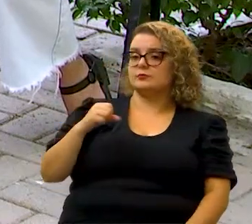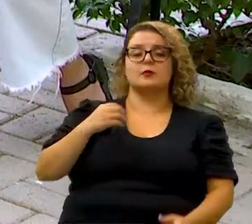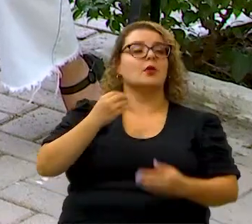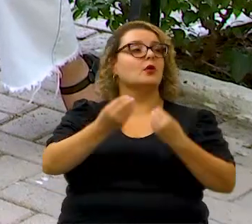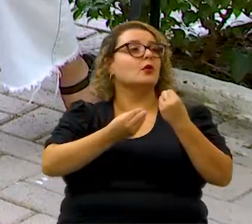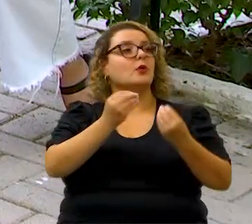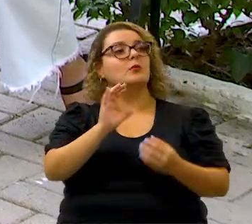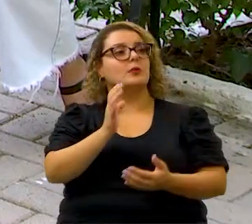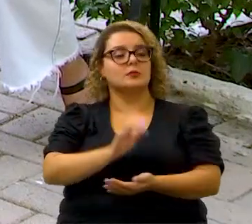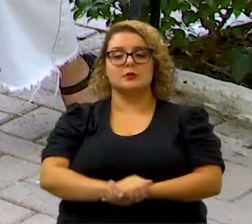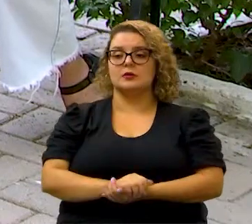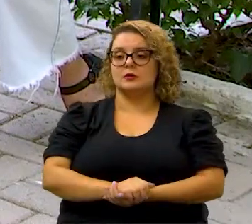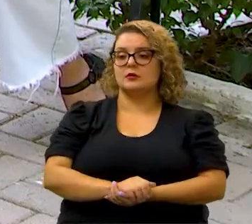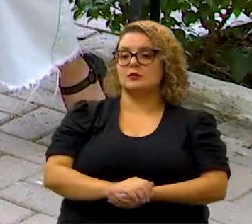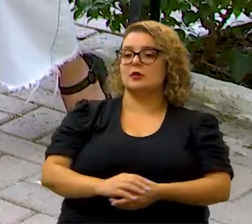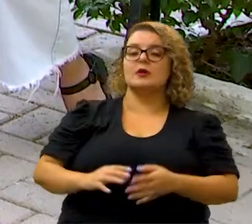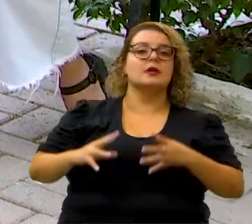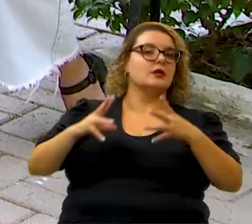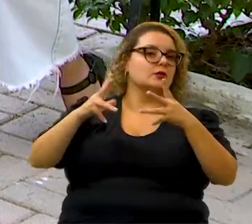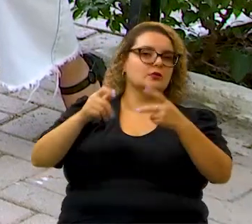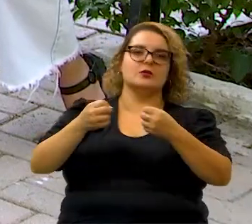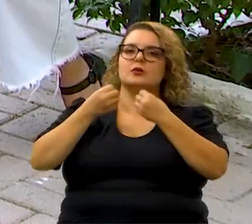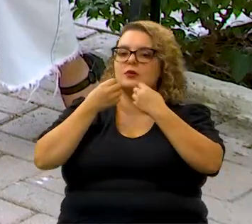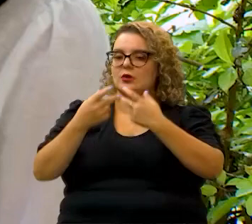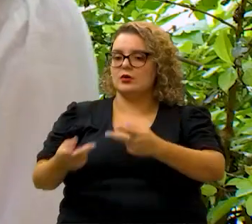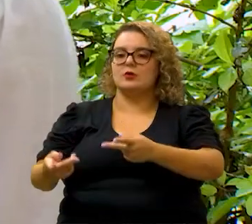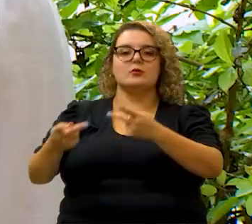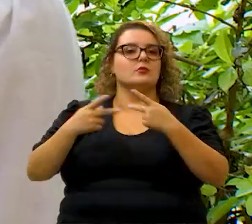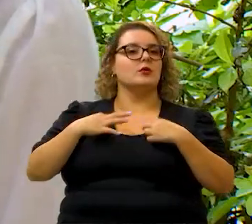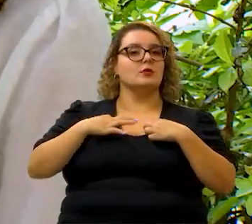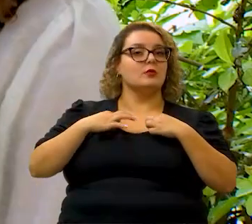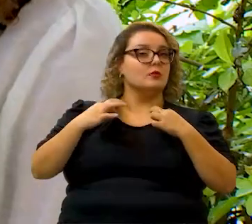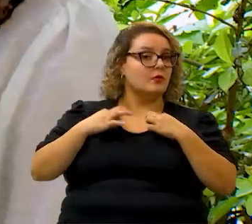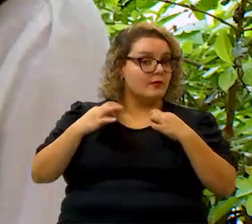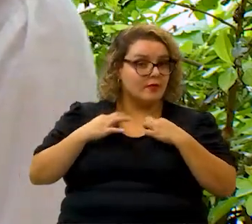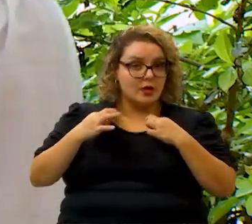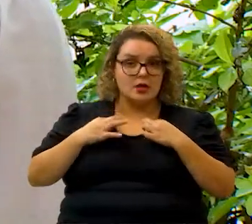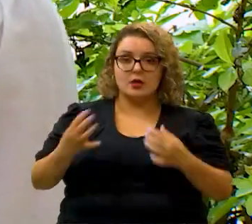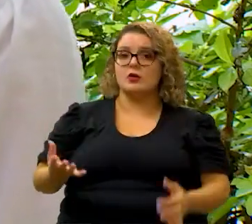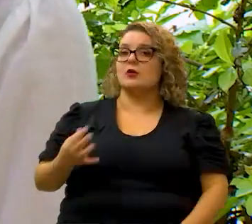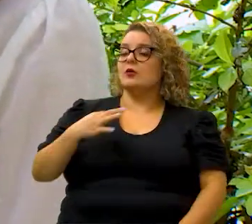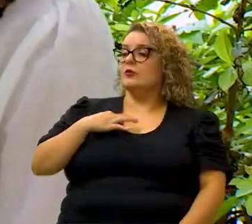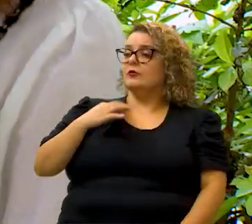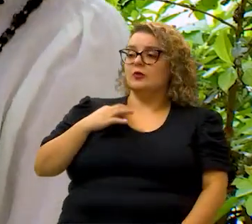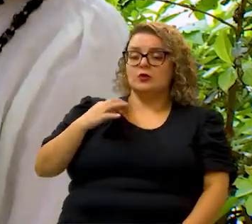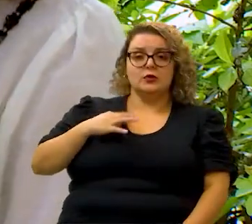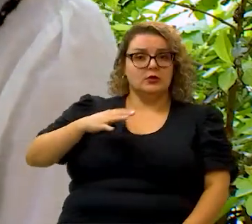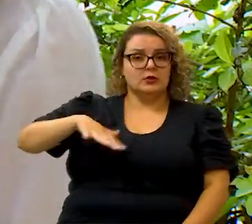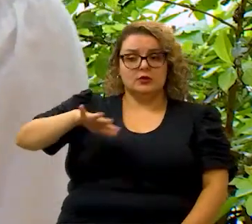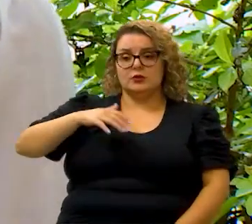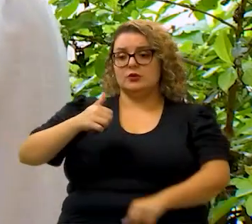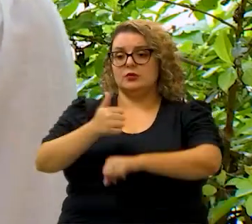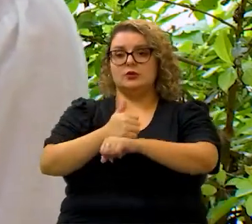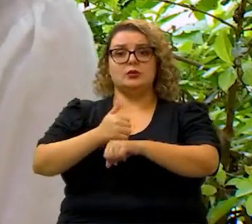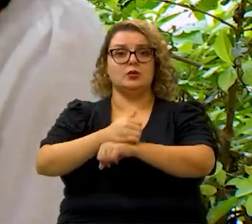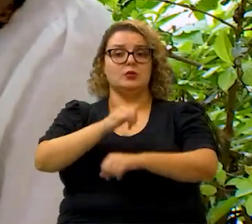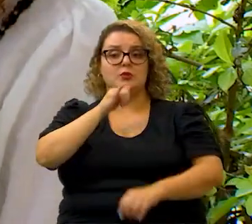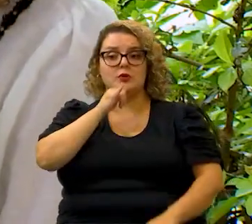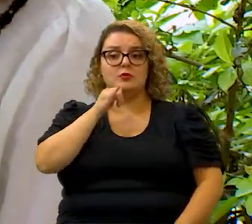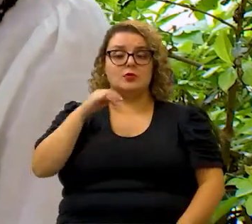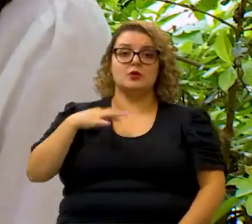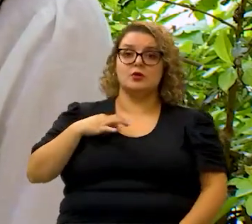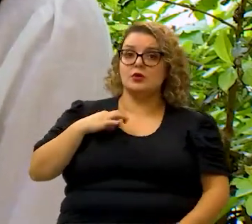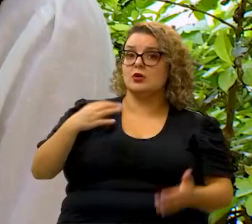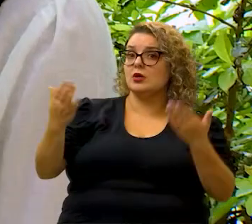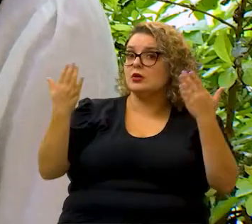né? Como é que funciona? É super bem-vinda a ajuda de voluntários, seja de áreas profissionais. Por exemplo,